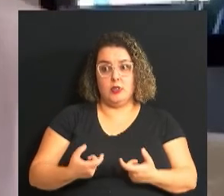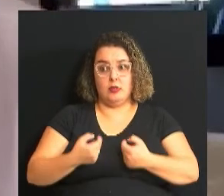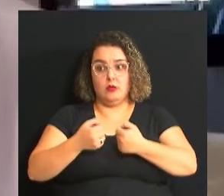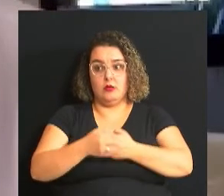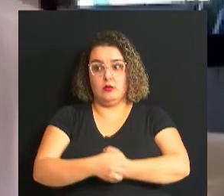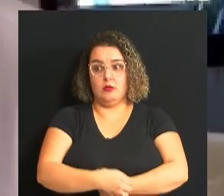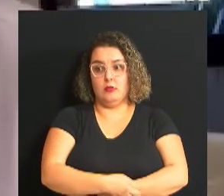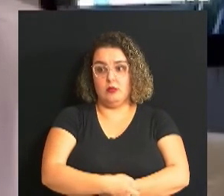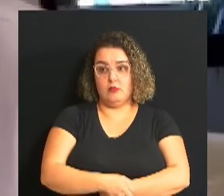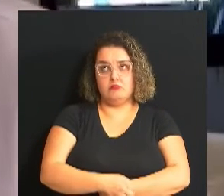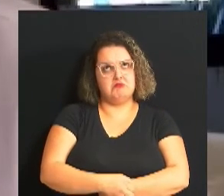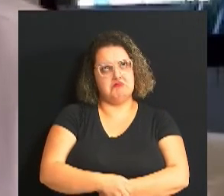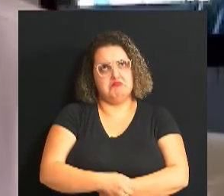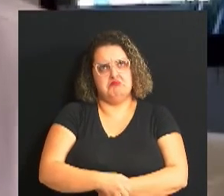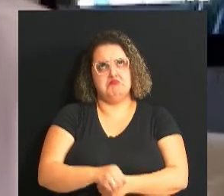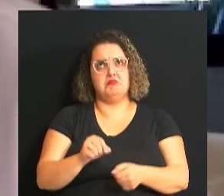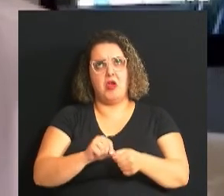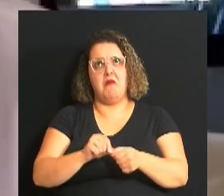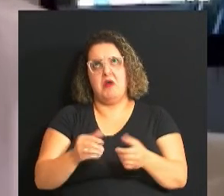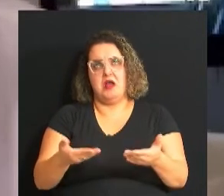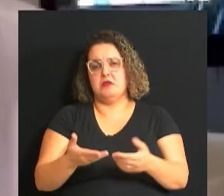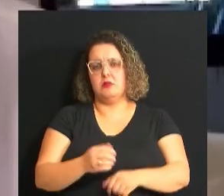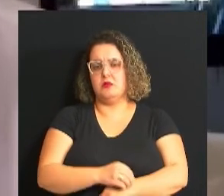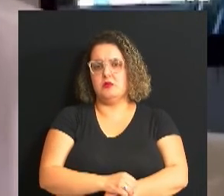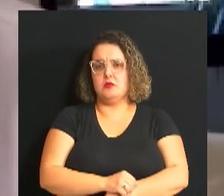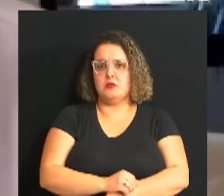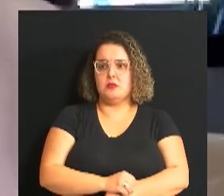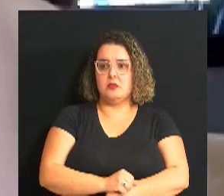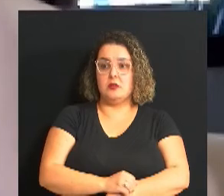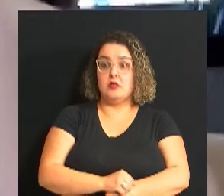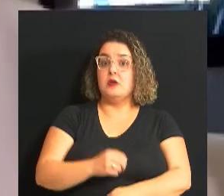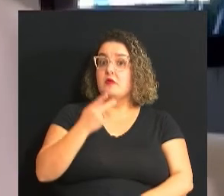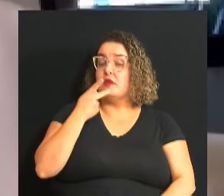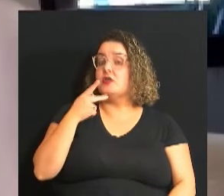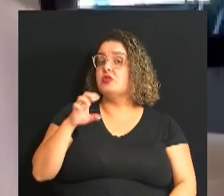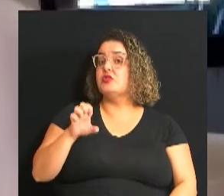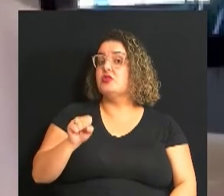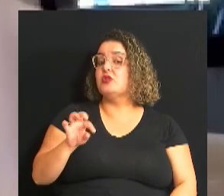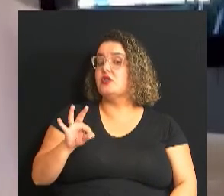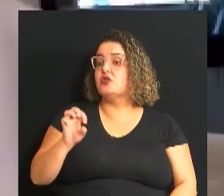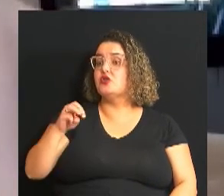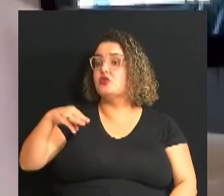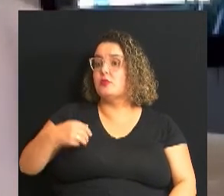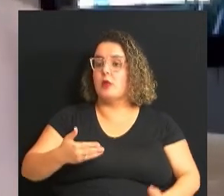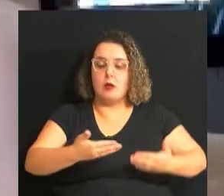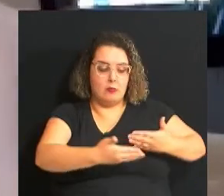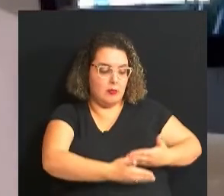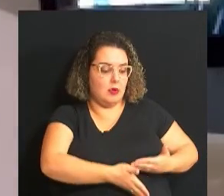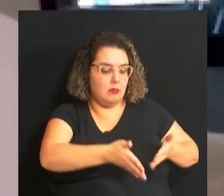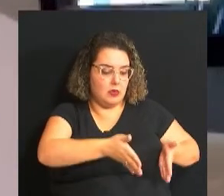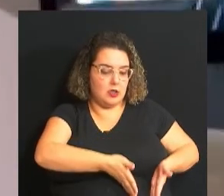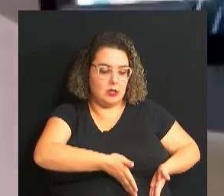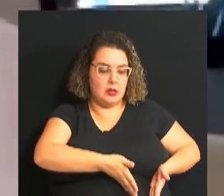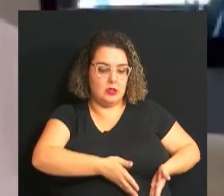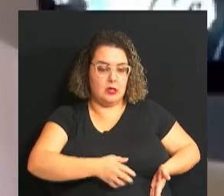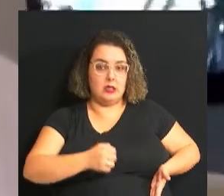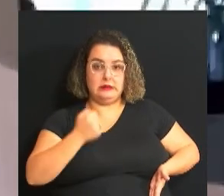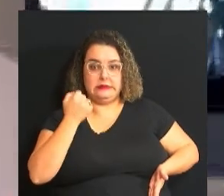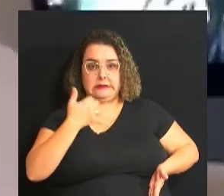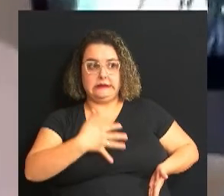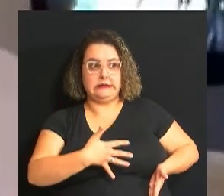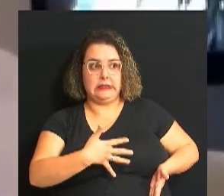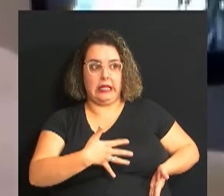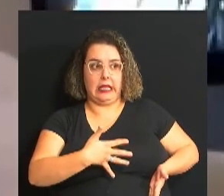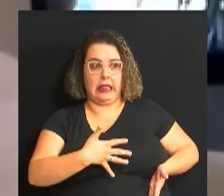se faz mais hoje. Então, você falar de estômago, falar de uma bolsinha por onde vai sair fezes, né? Parece uma